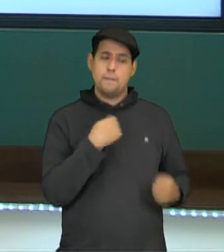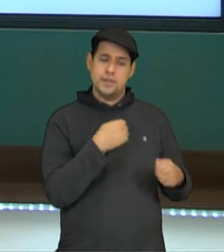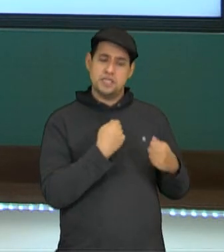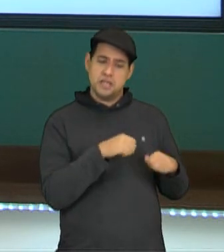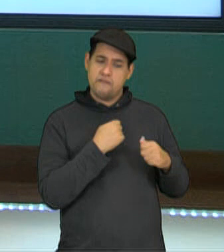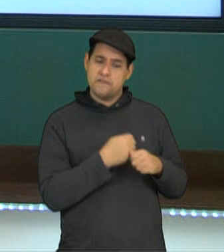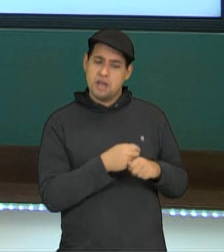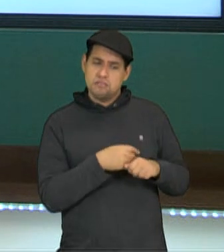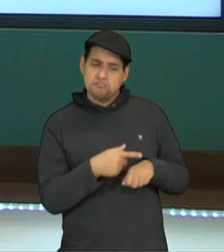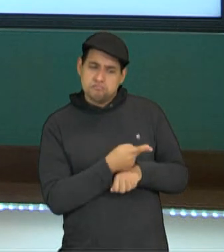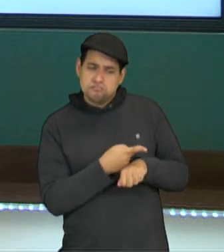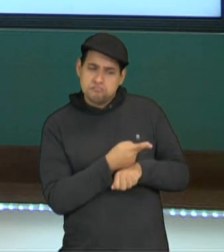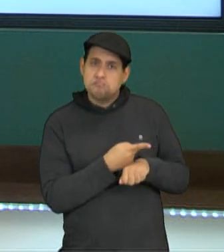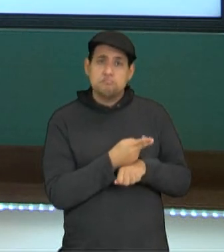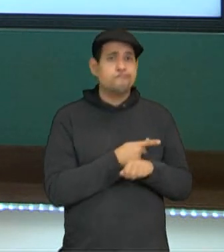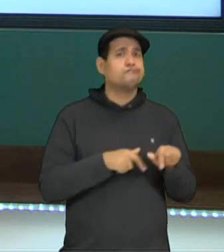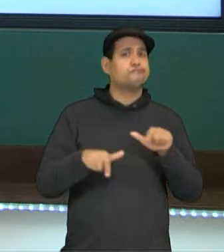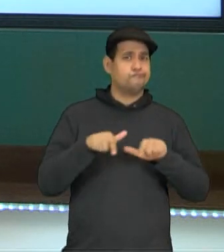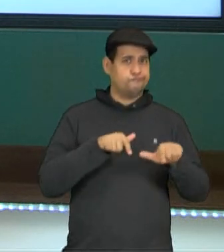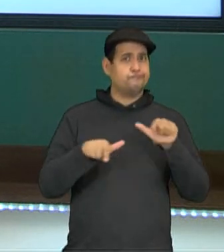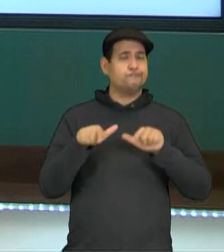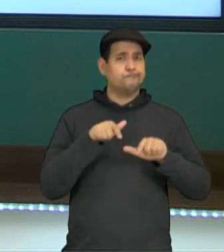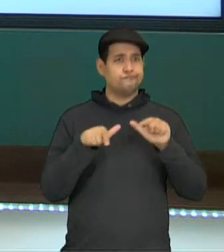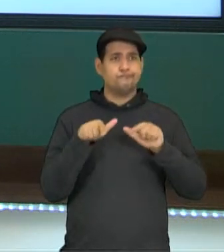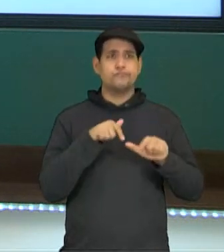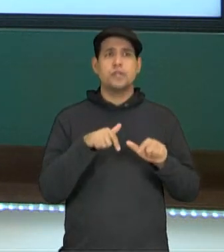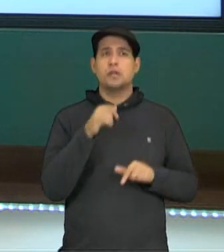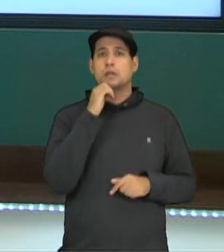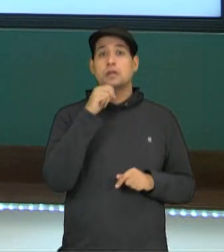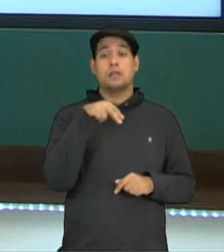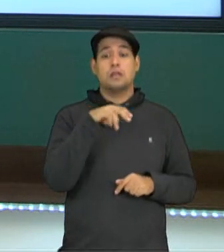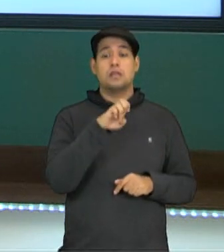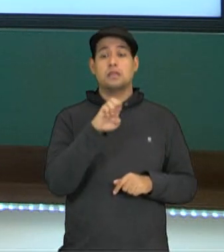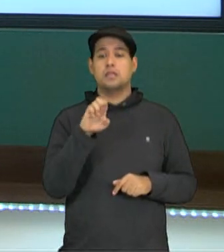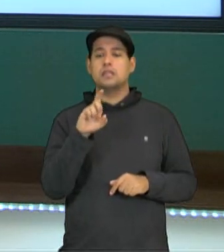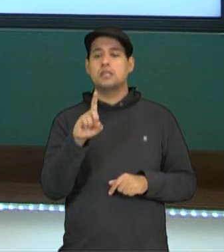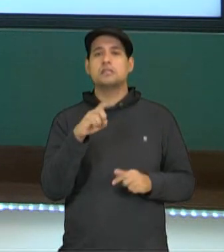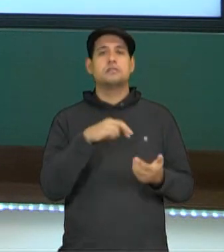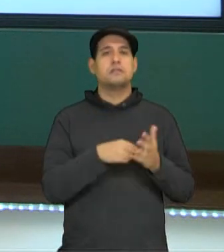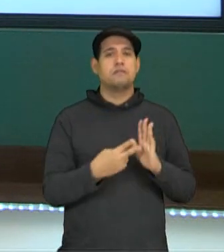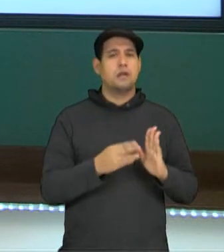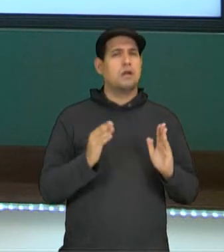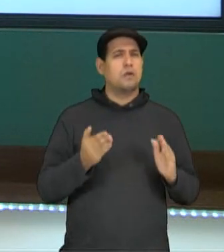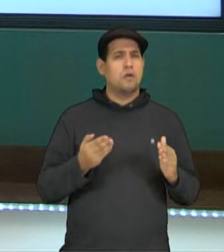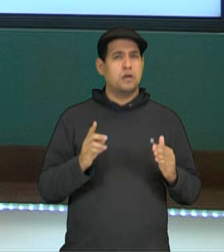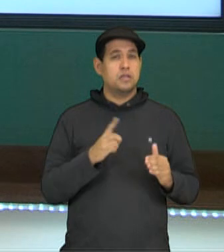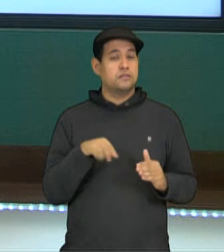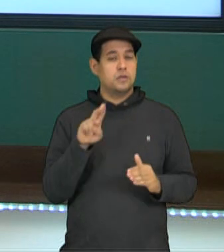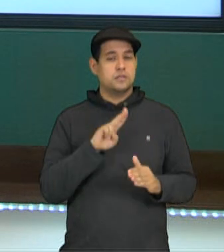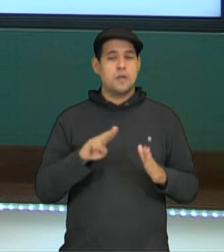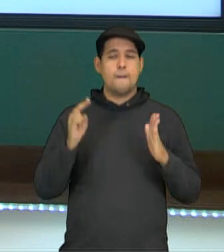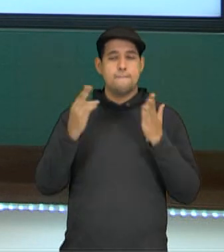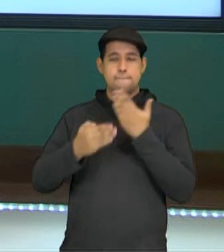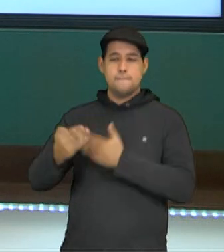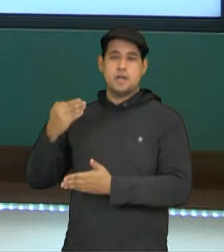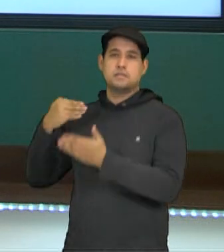emprego. Então, uma série de coisas que a gente tem que pensar. Need, o verbo está no presente. Então, a gente vai jogar ele para o